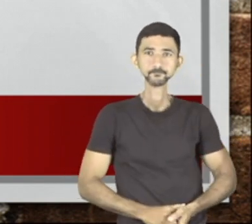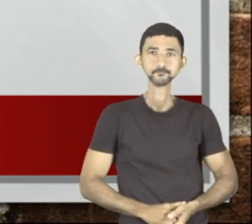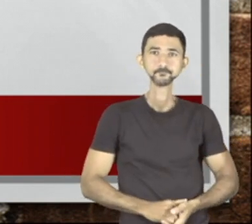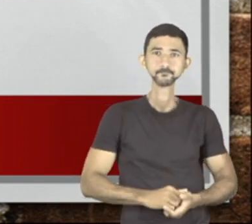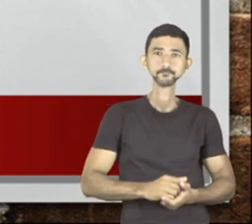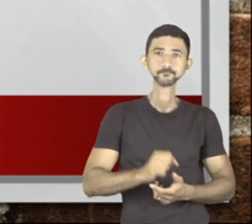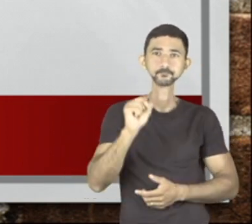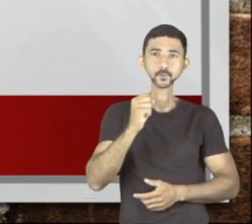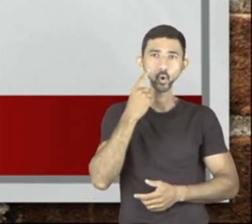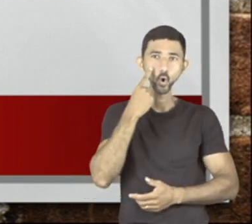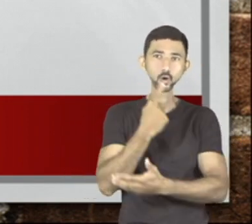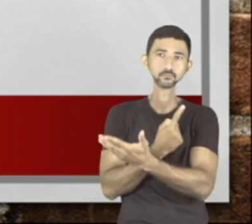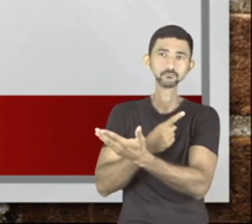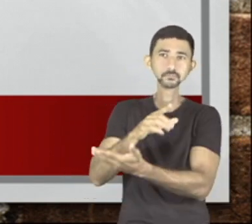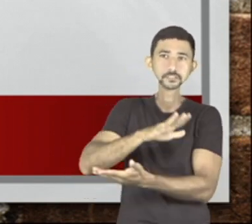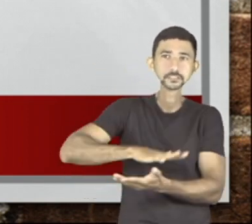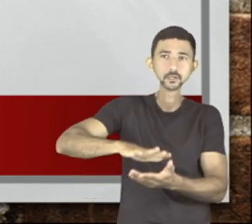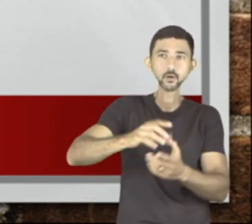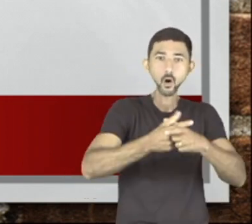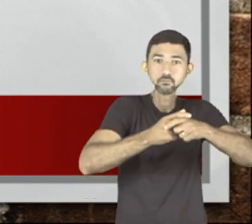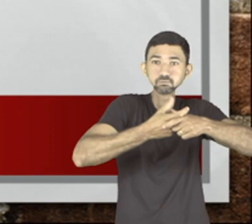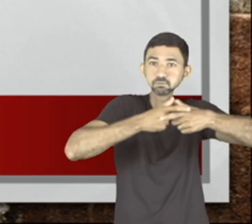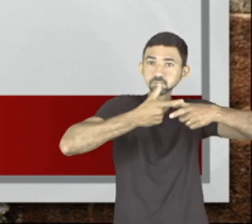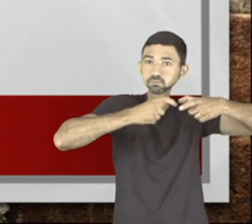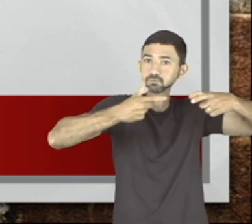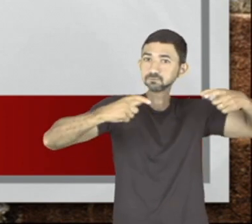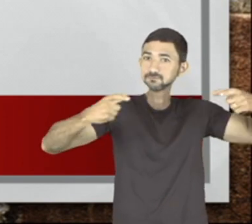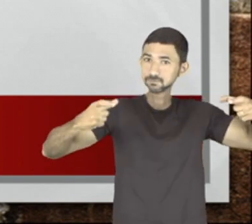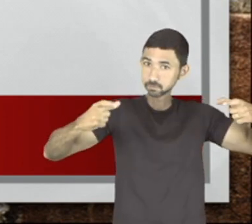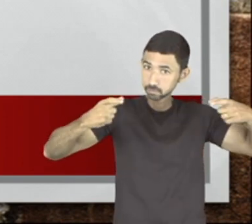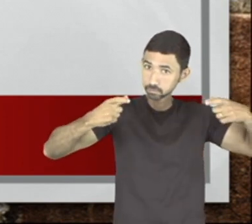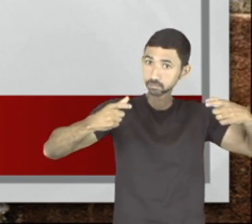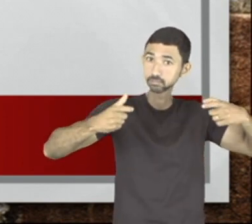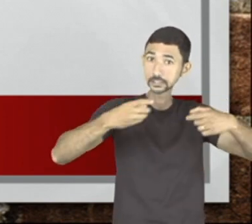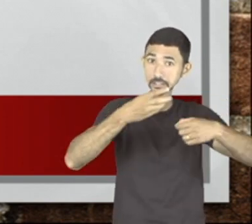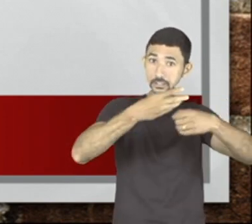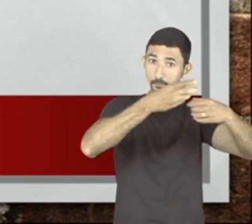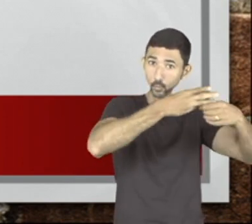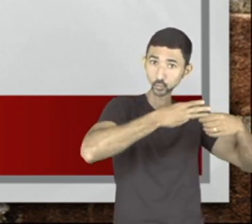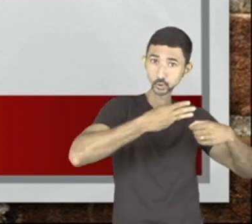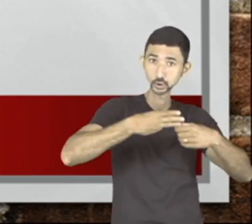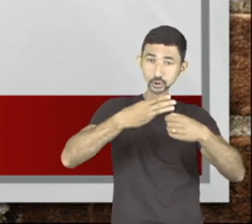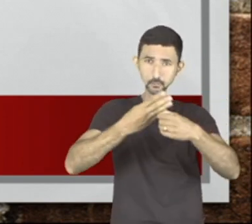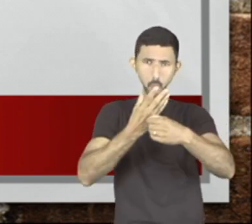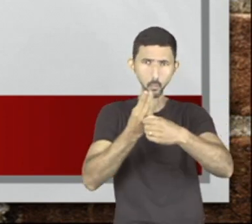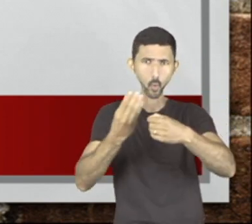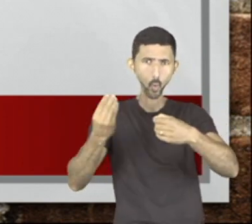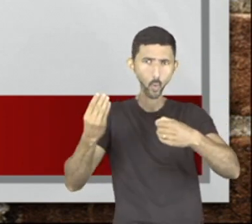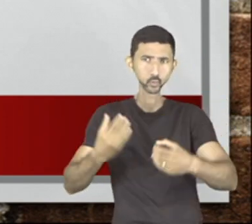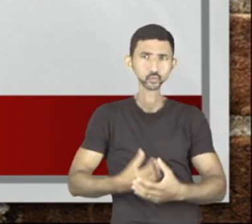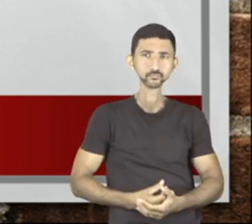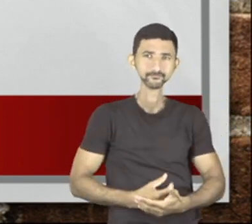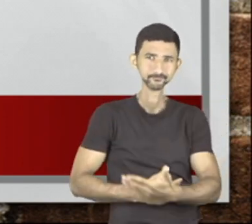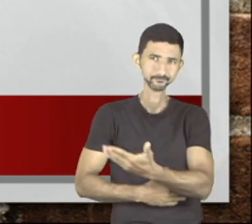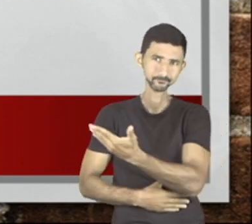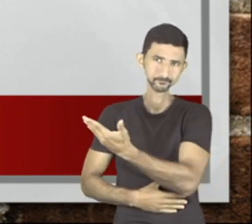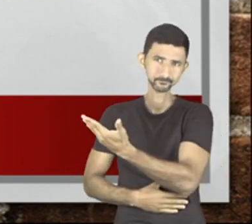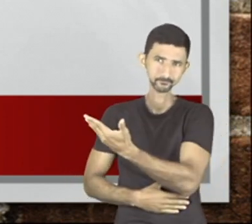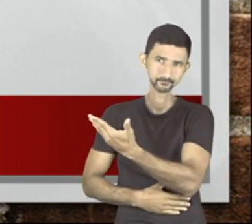Paraense tinha uma área de 298 mil quilômetros quadrados. O Sudoeste Paraense